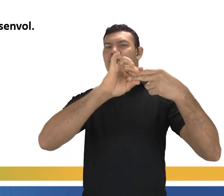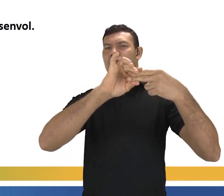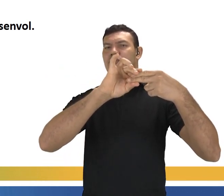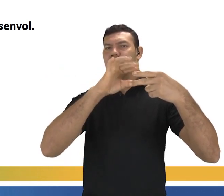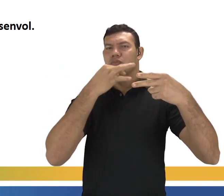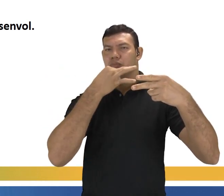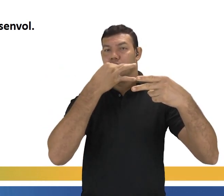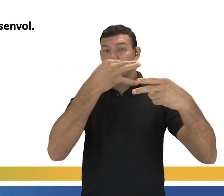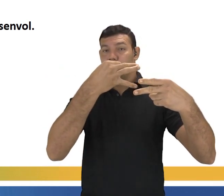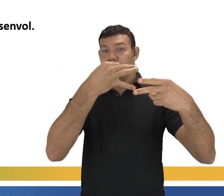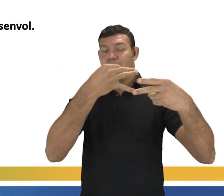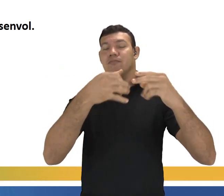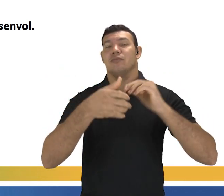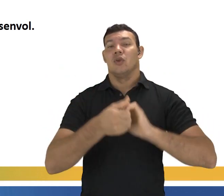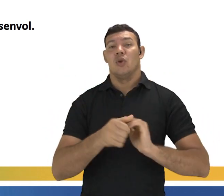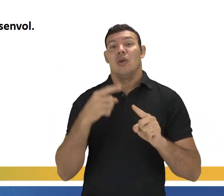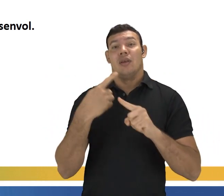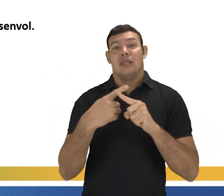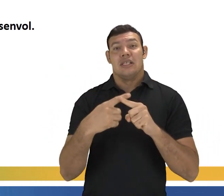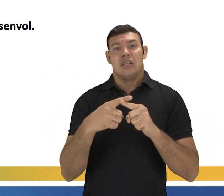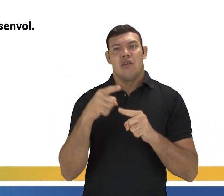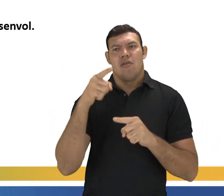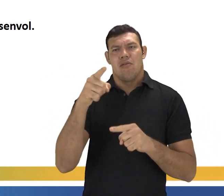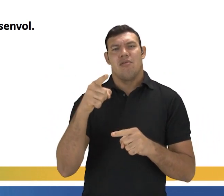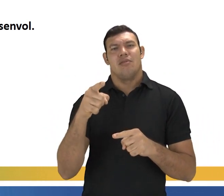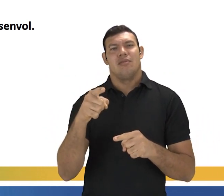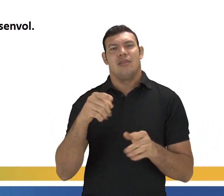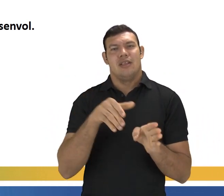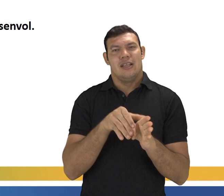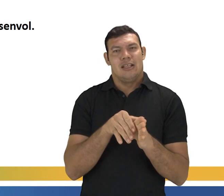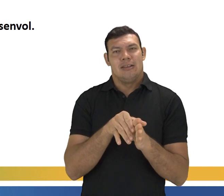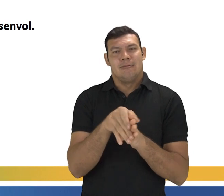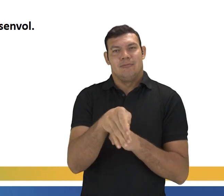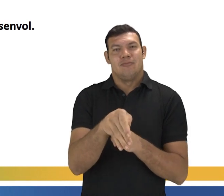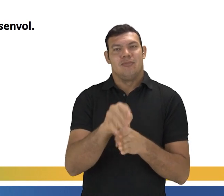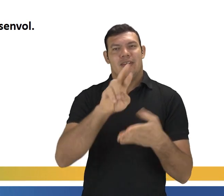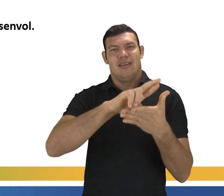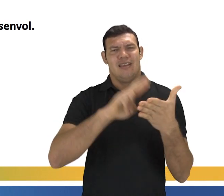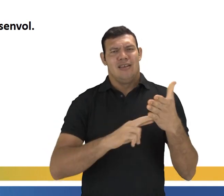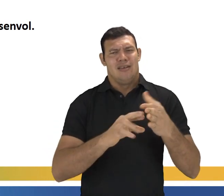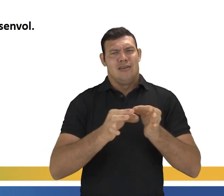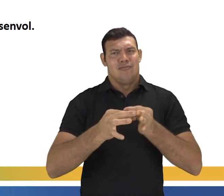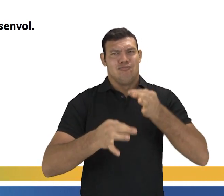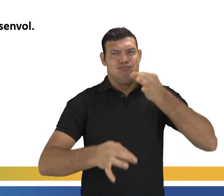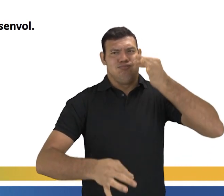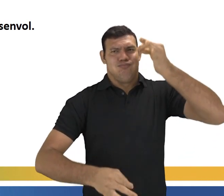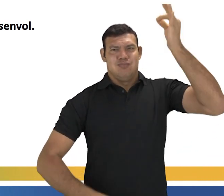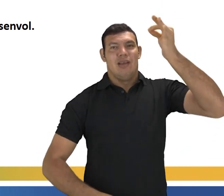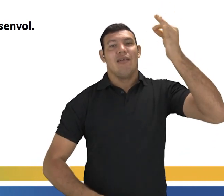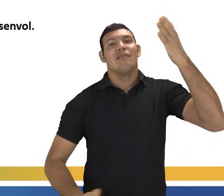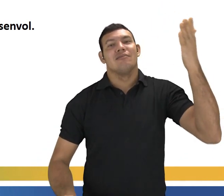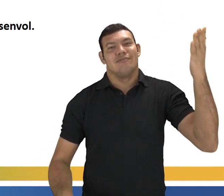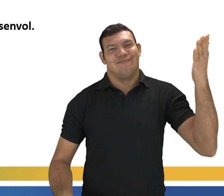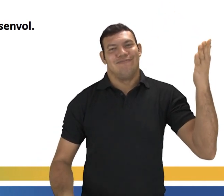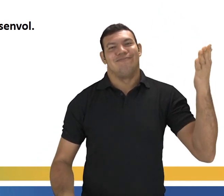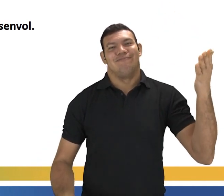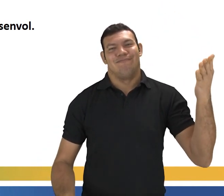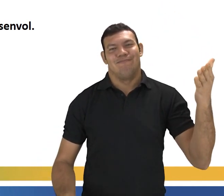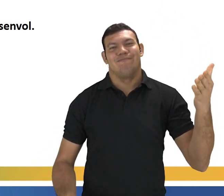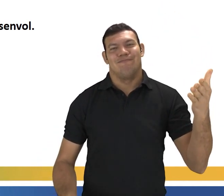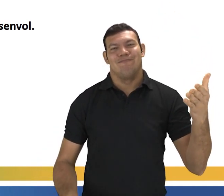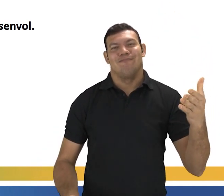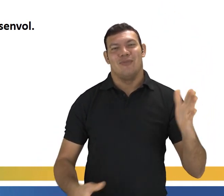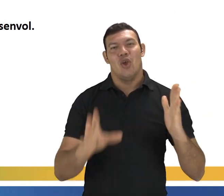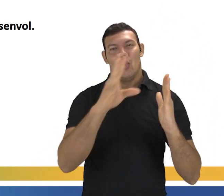sua introdução, para não correr o risco de a sua redação se estender demais, ficar longa demais. Portanto, eu trago esse modelinho